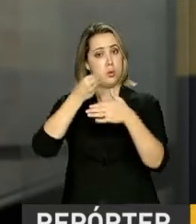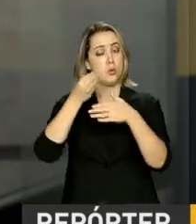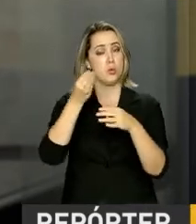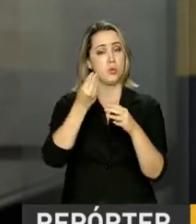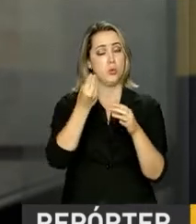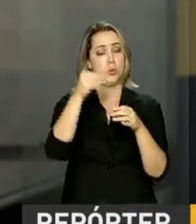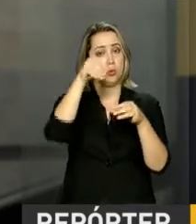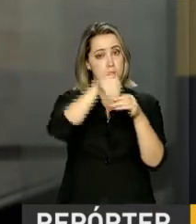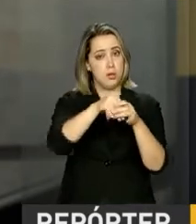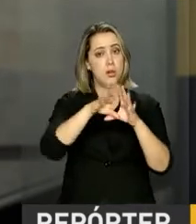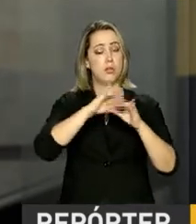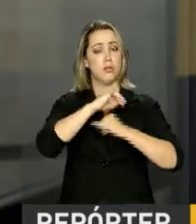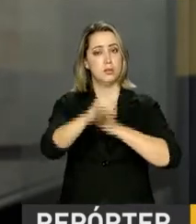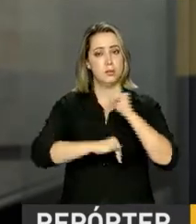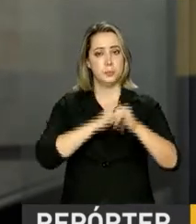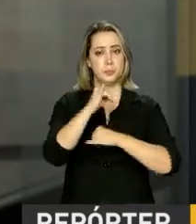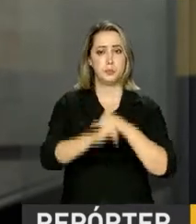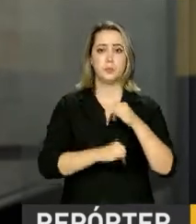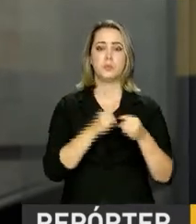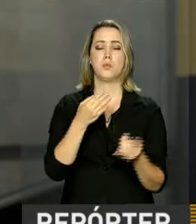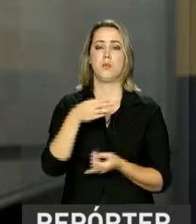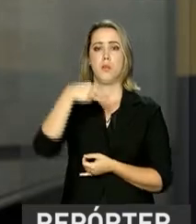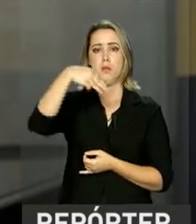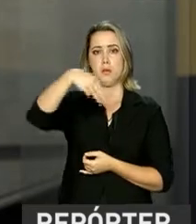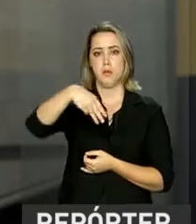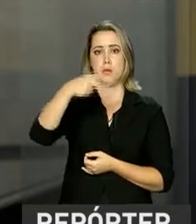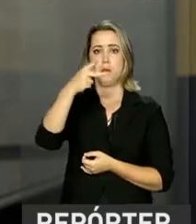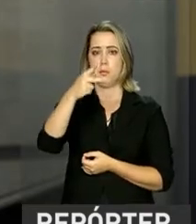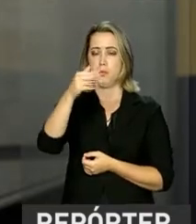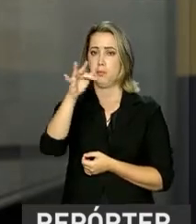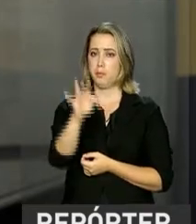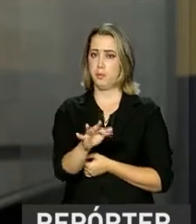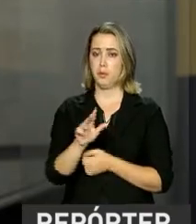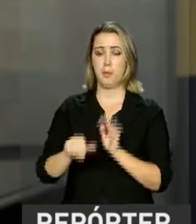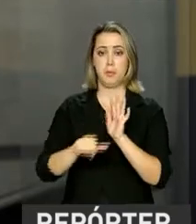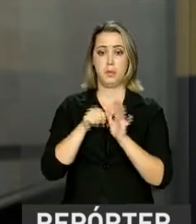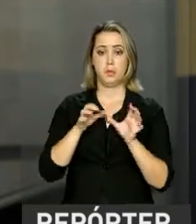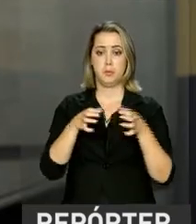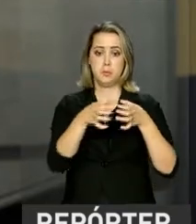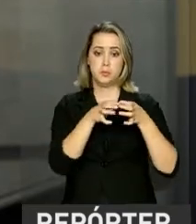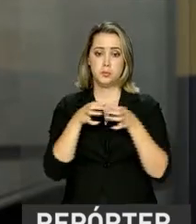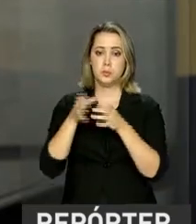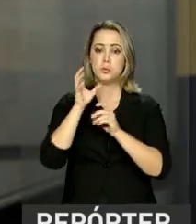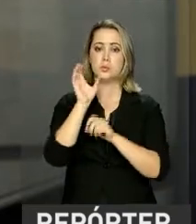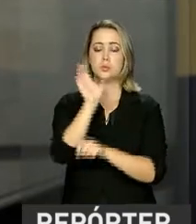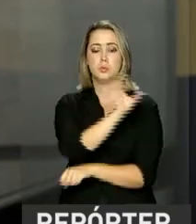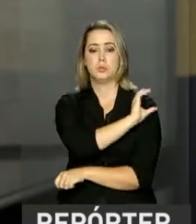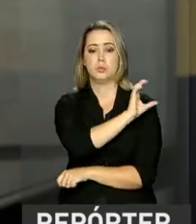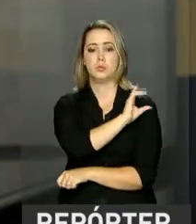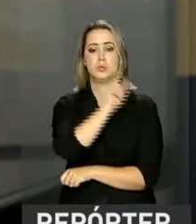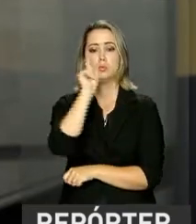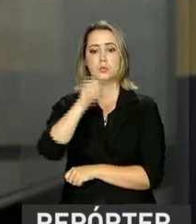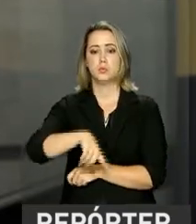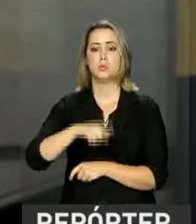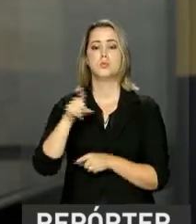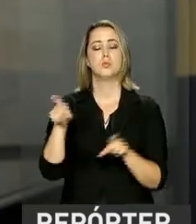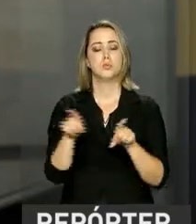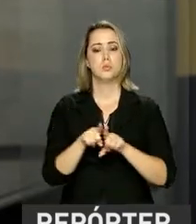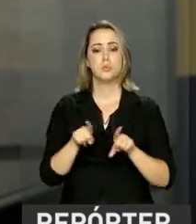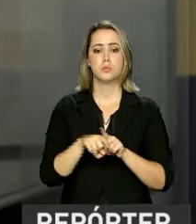procuradoria geral especificamente da cama primeira câmera de coordenação então isso é uma maneira também